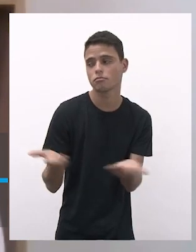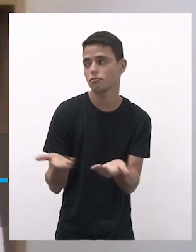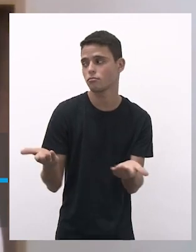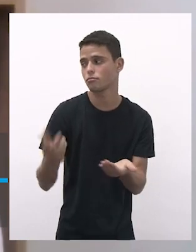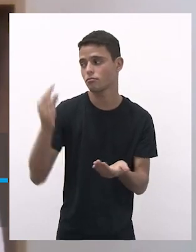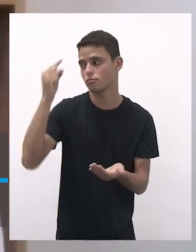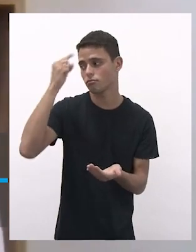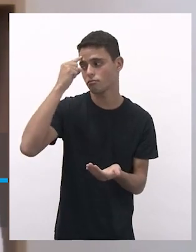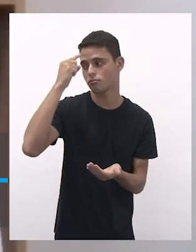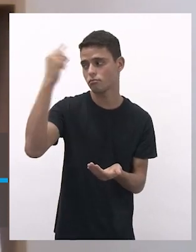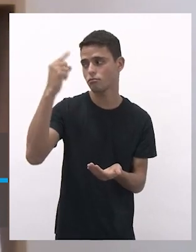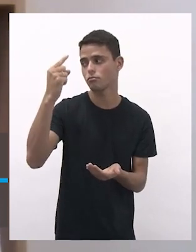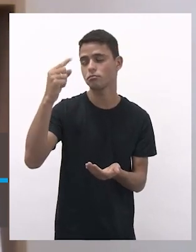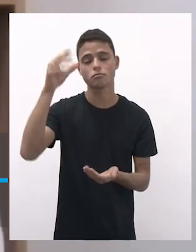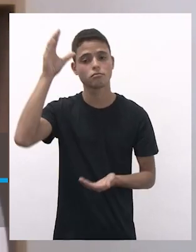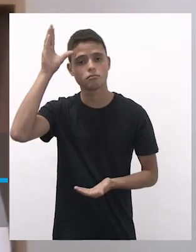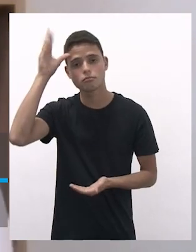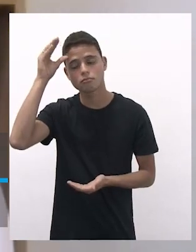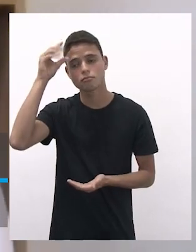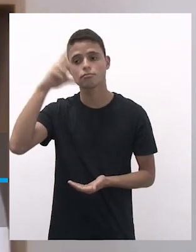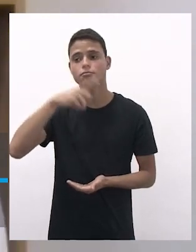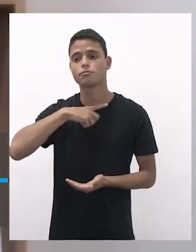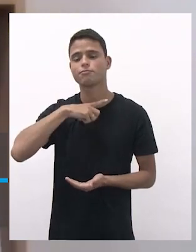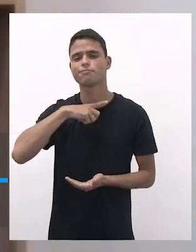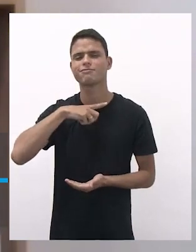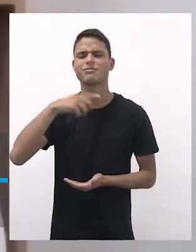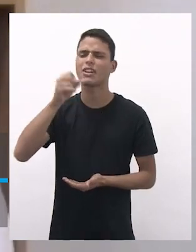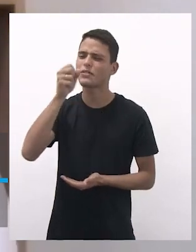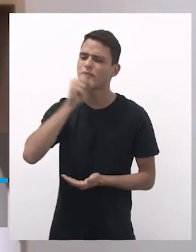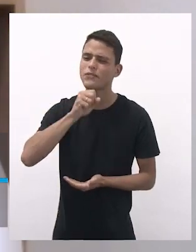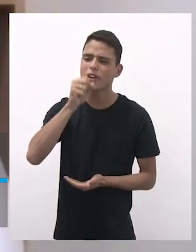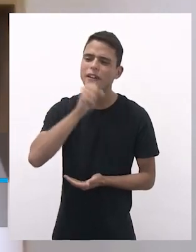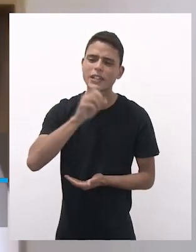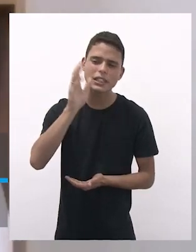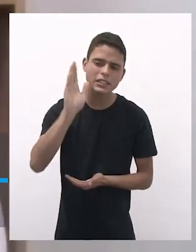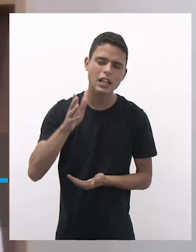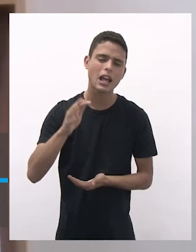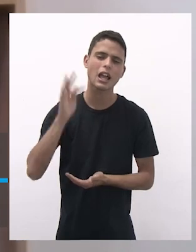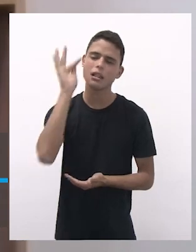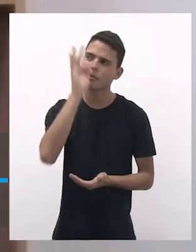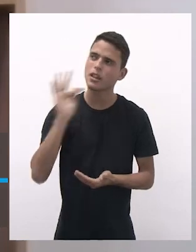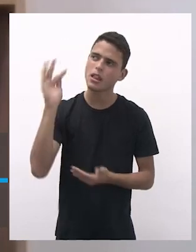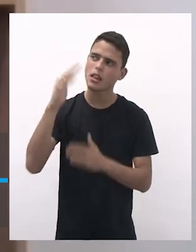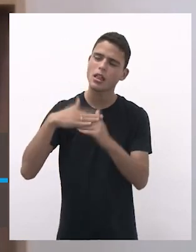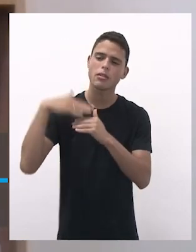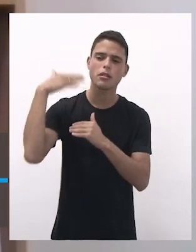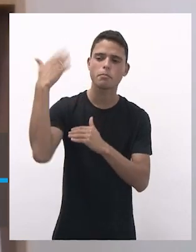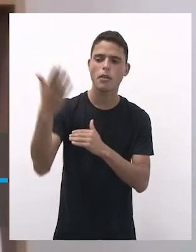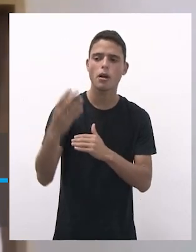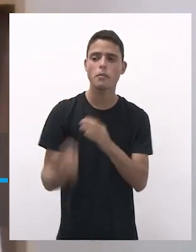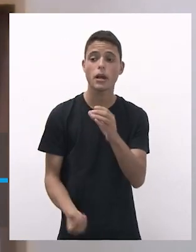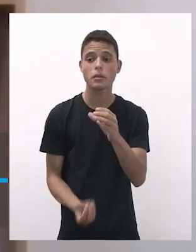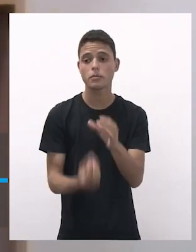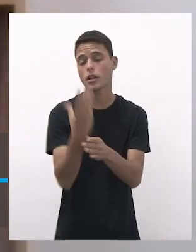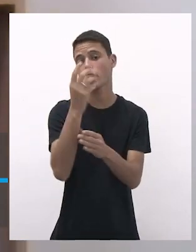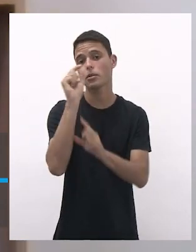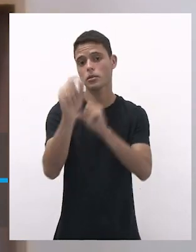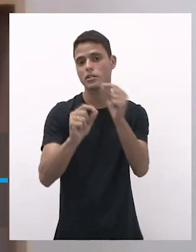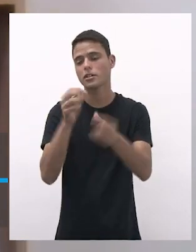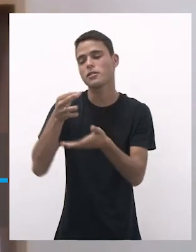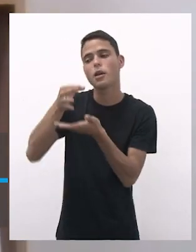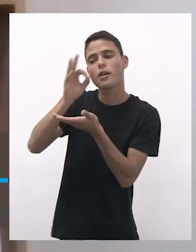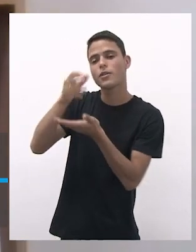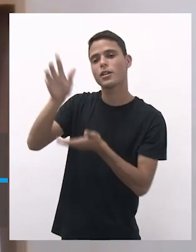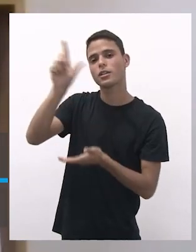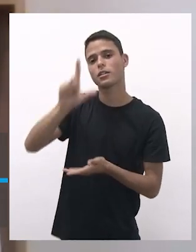que aquele conhecimento tinha de ultrapassar os muros da universidade. E daí eu criei o Café Literário.